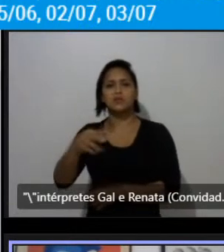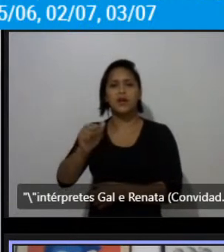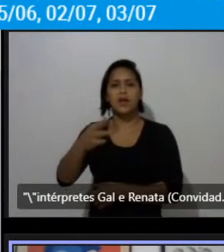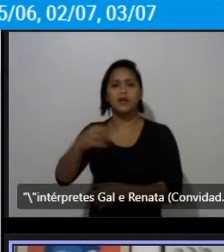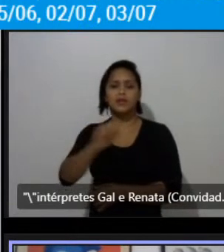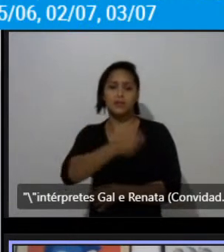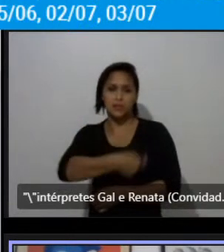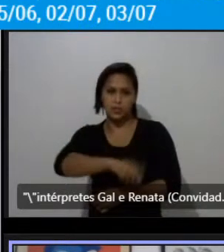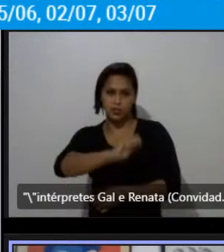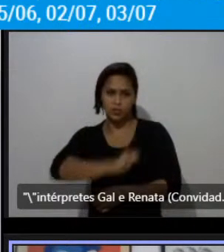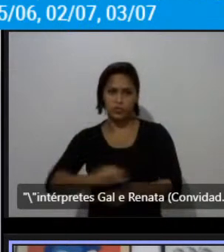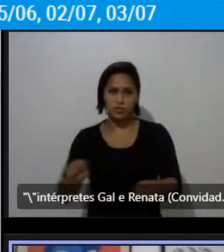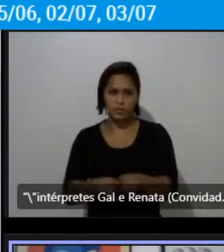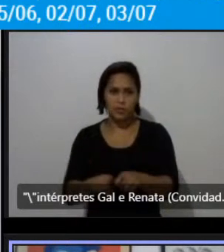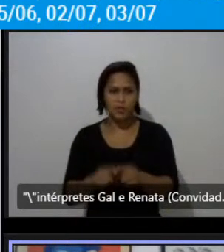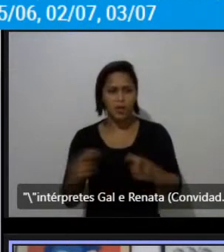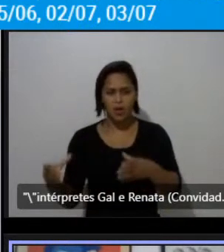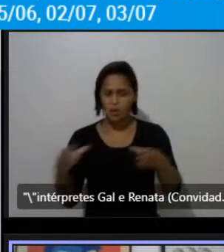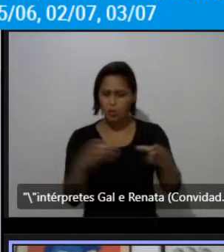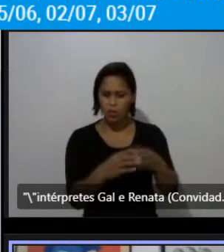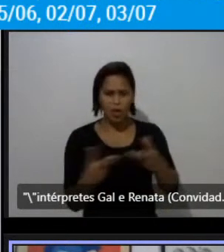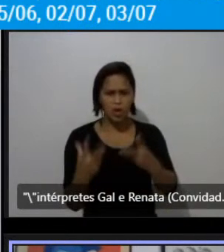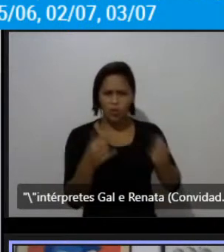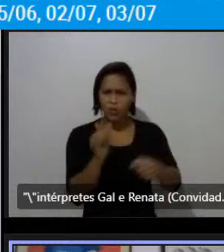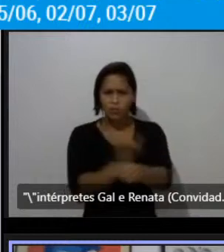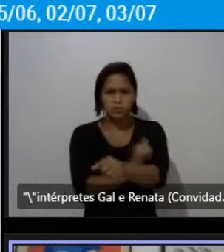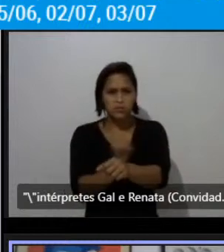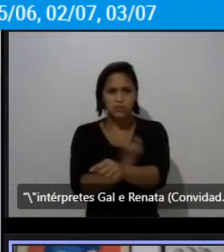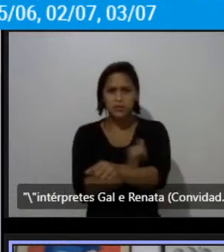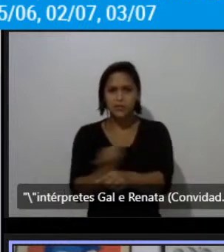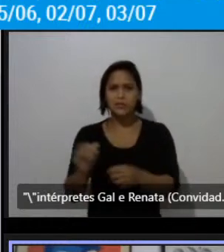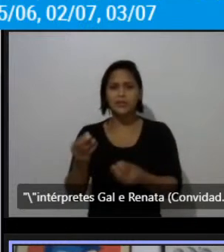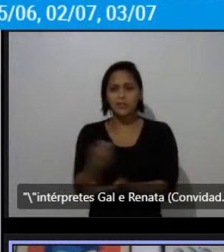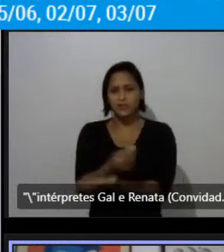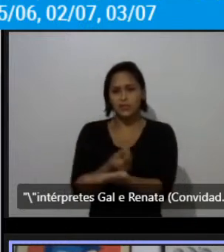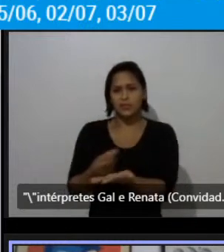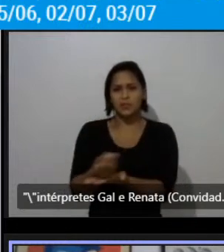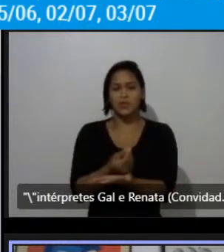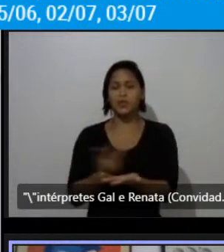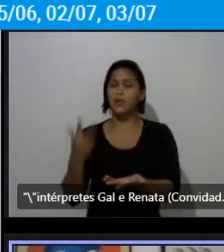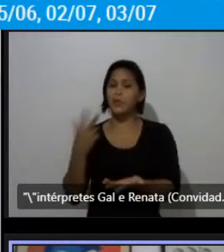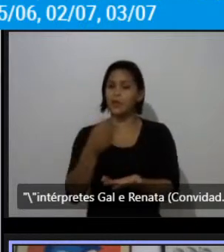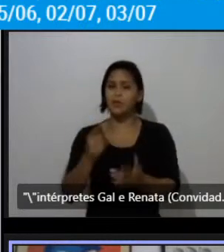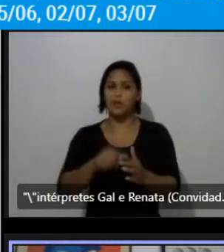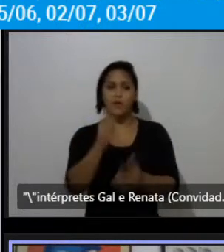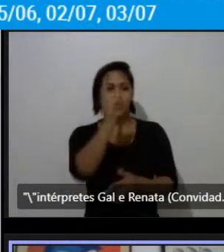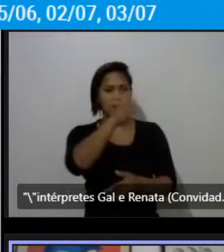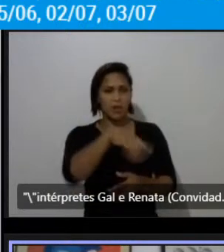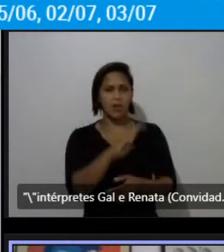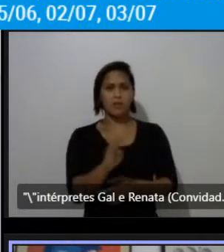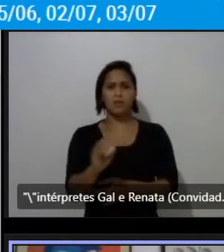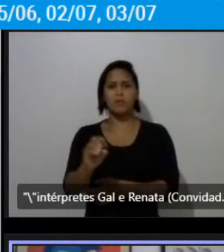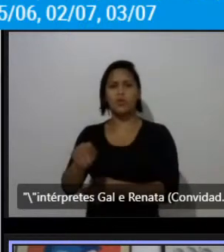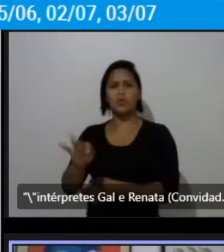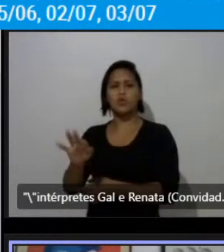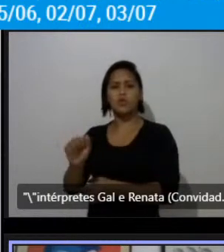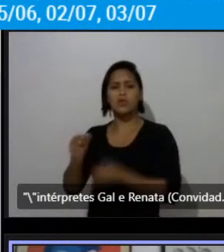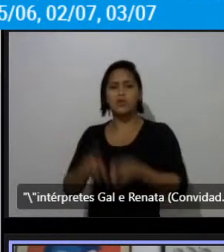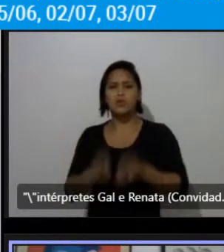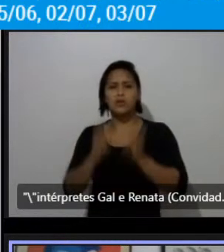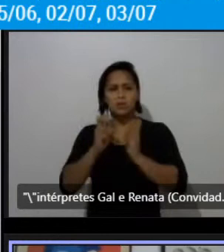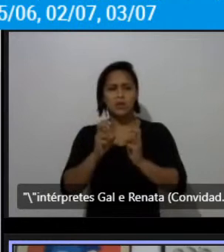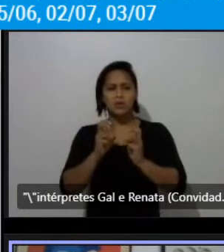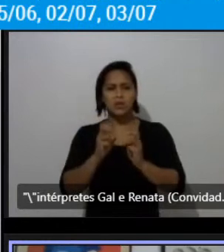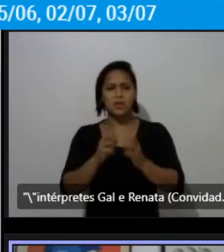que a gente está no mesmo lugar, né? São as mesmas estratégias de articulação do capital. Então, em Bogotá, o que a gente observa, né, é